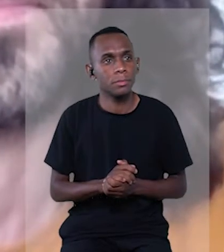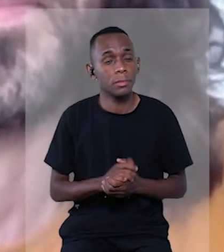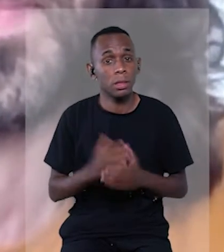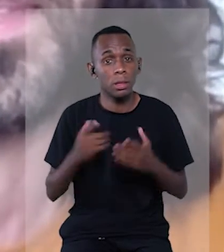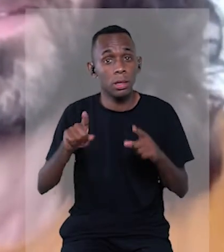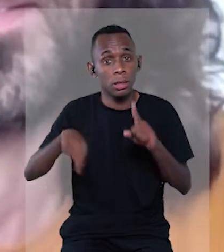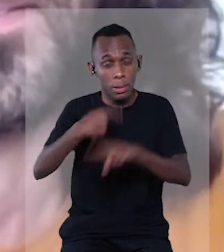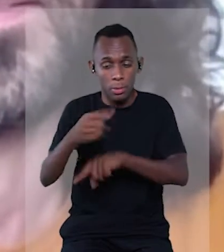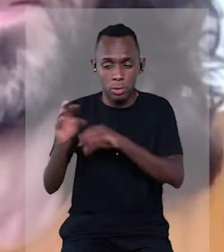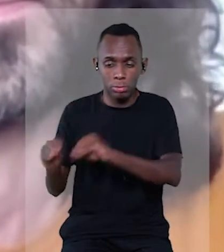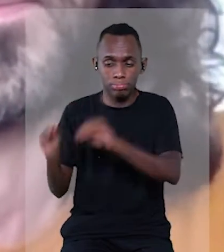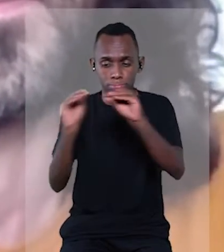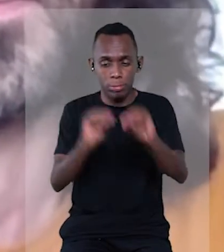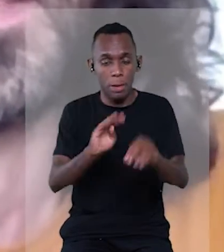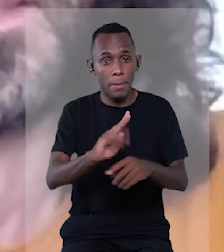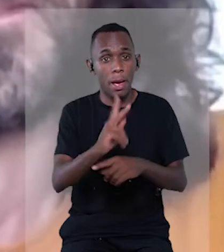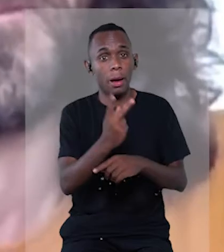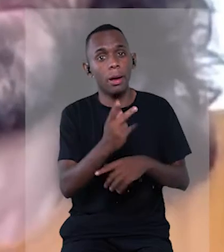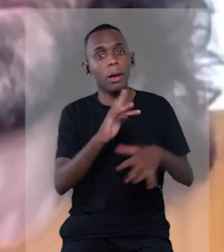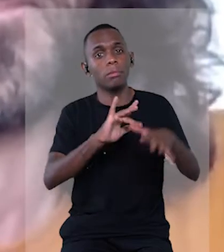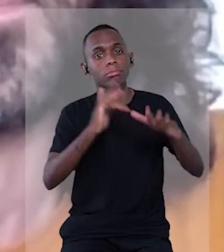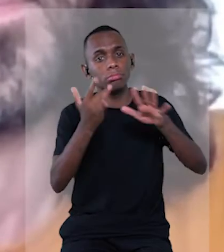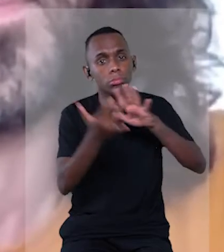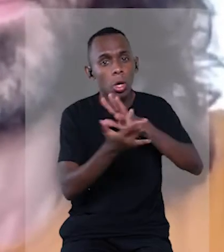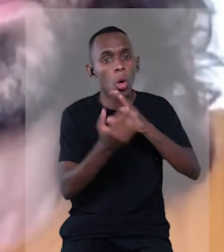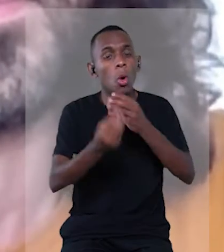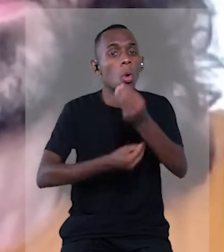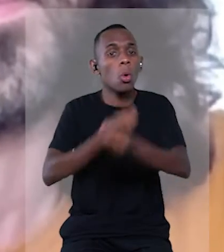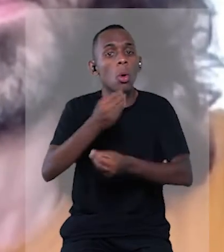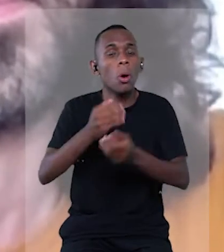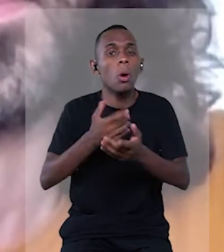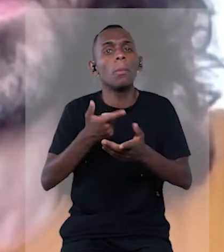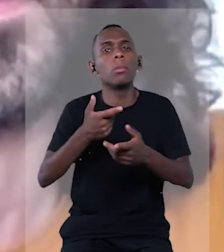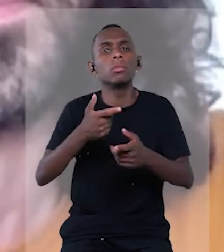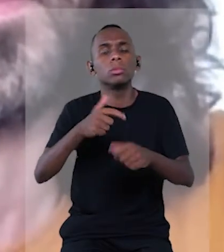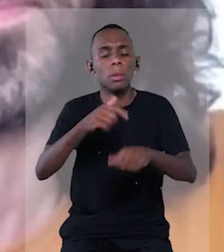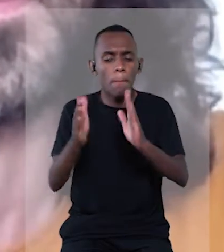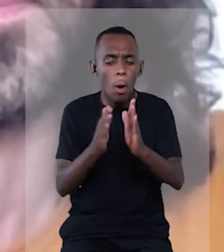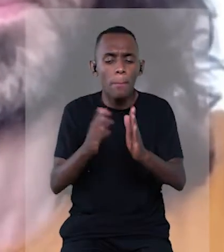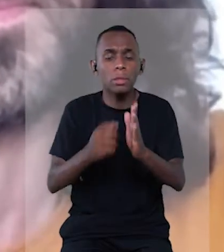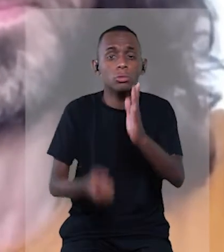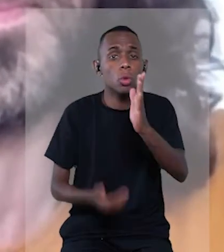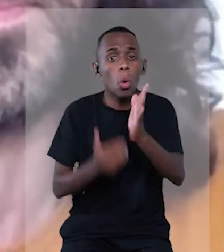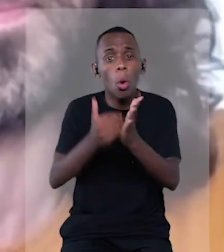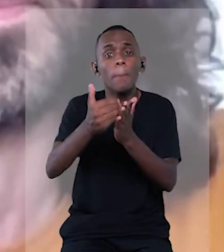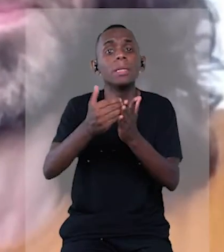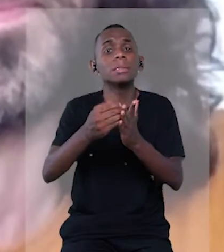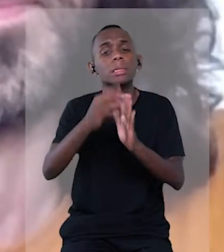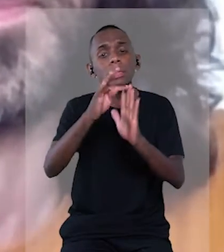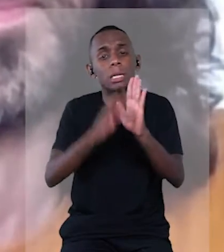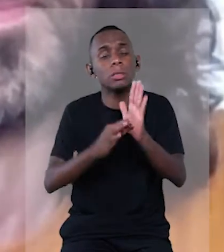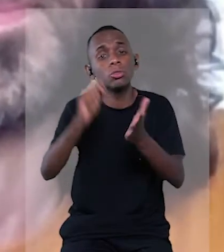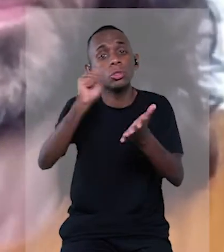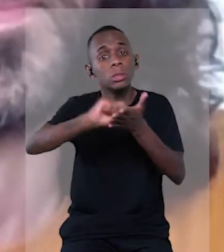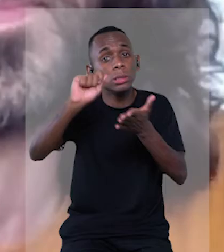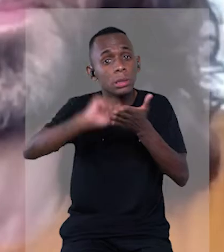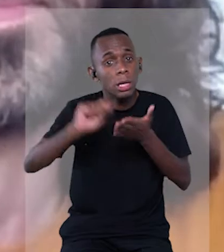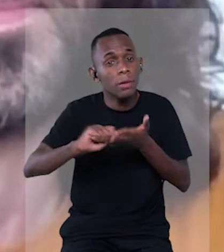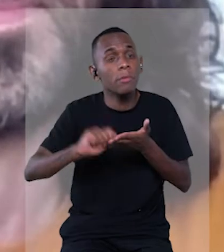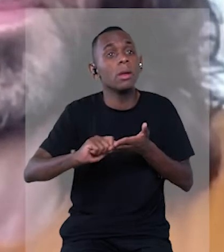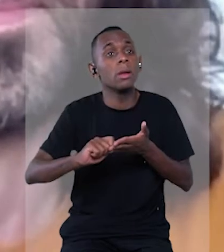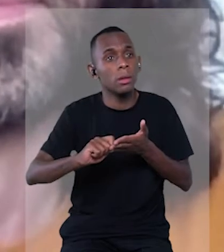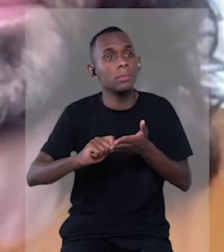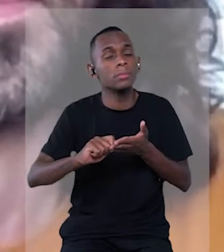chegando aqui em Belo Horizonte, redes sociais, e quando que você começa a escrever esses textos, vamos entrar um pouquinho aqui no